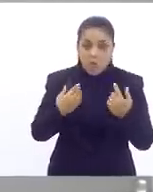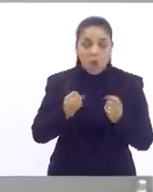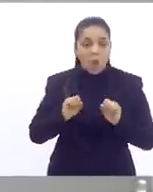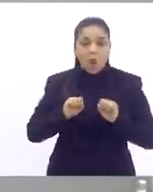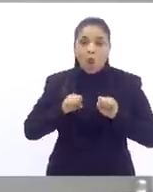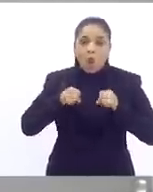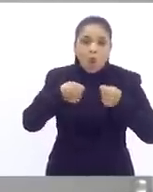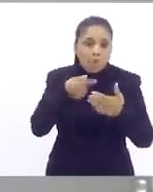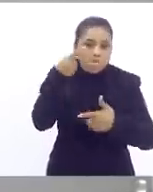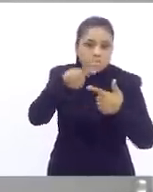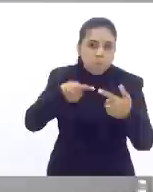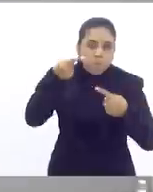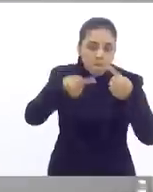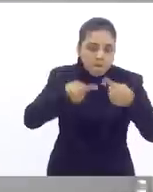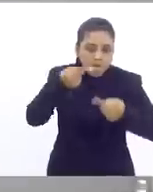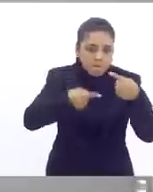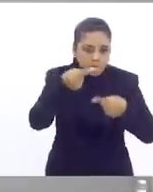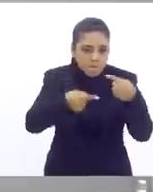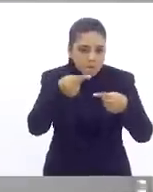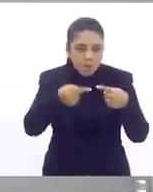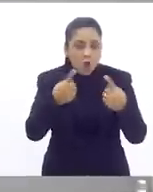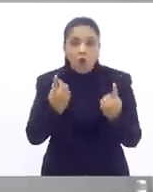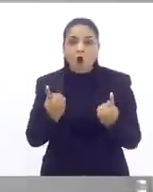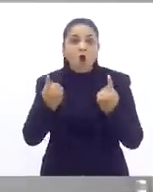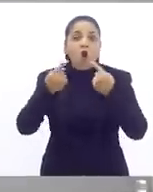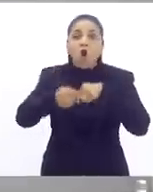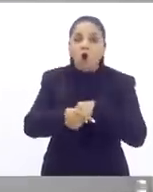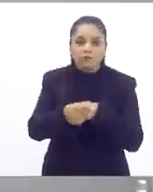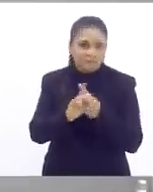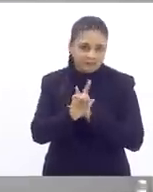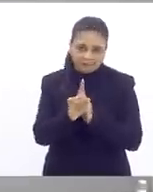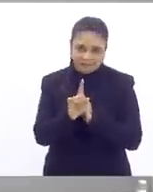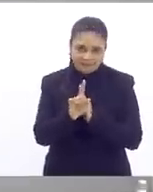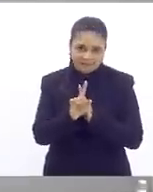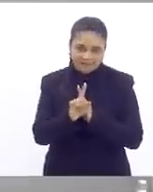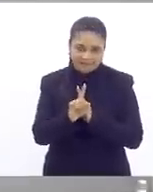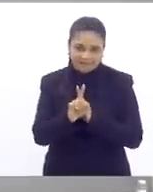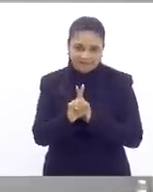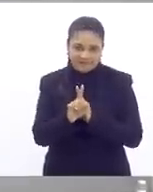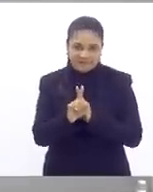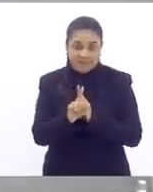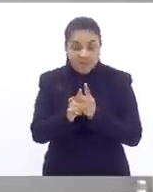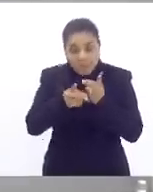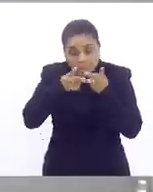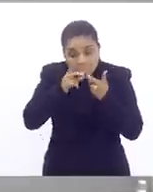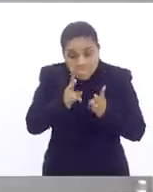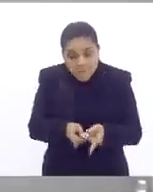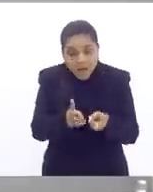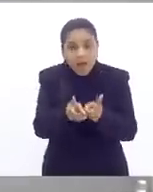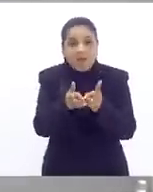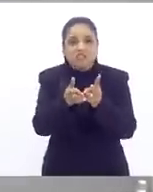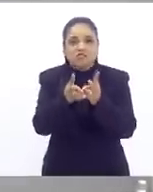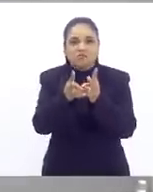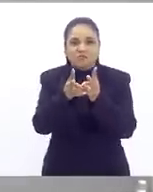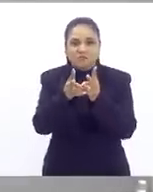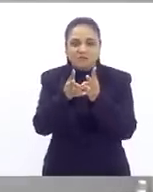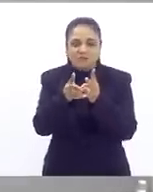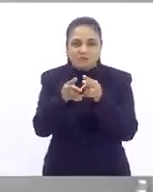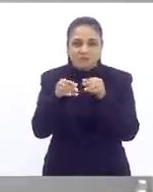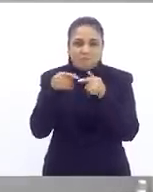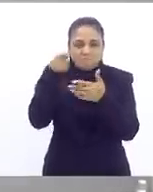muito menos quanto nativo e pensionista todos puxam barco no mesmo sentido